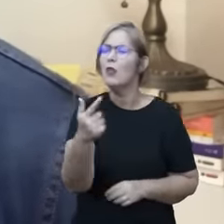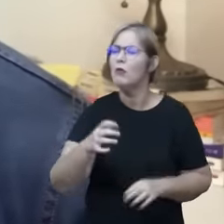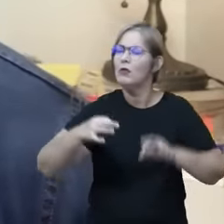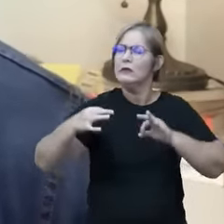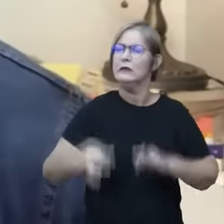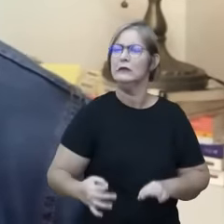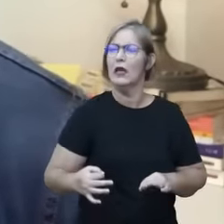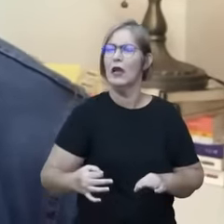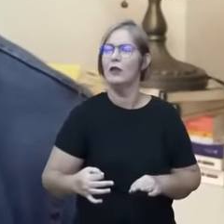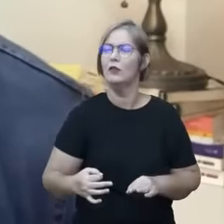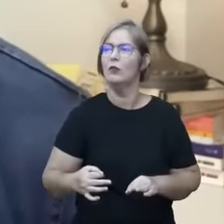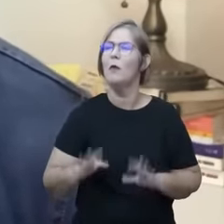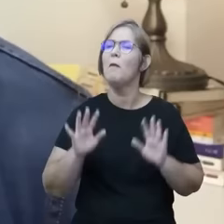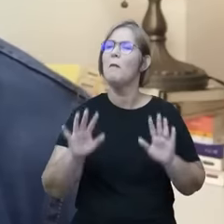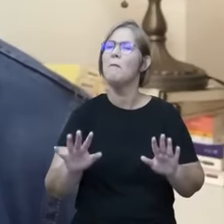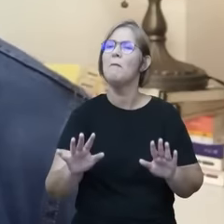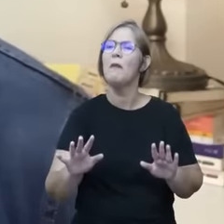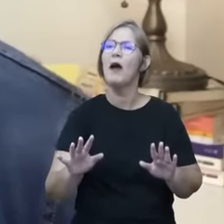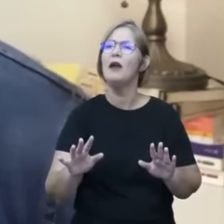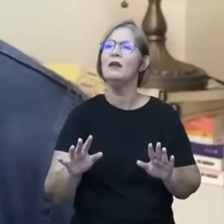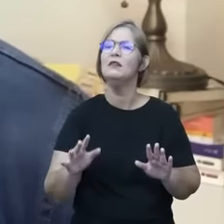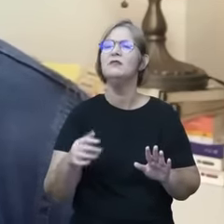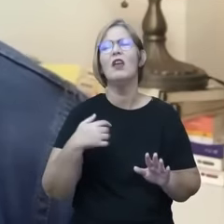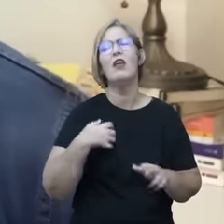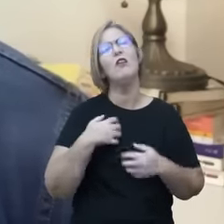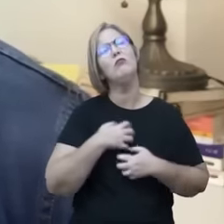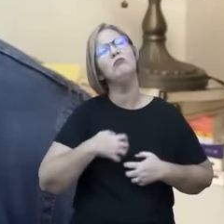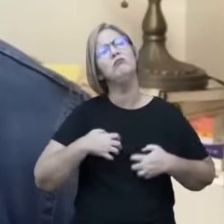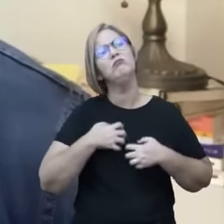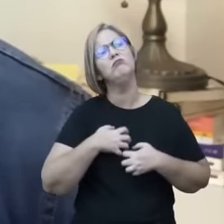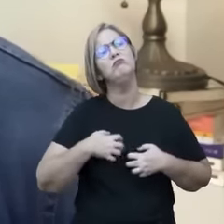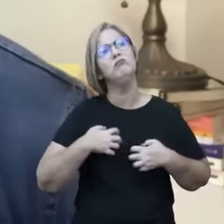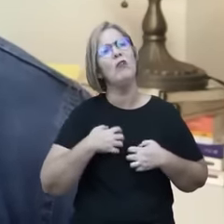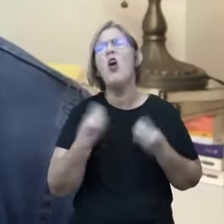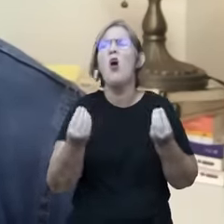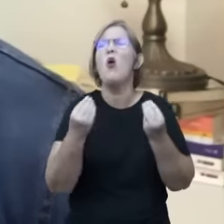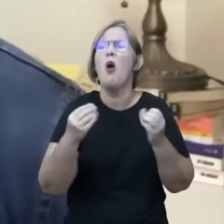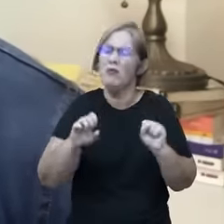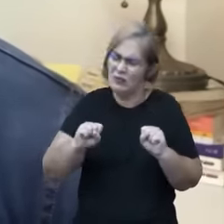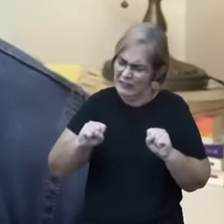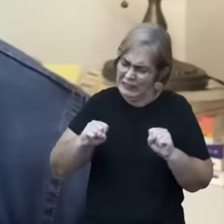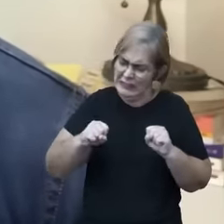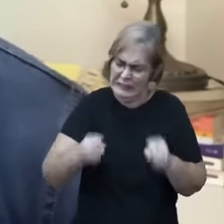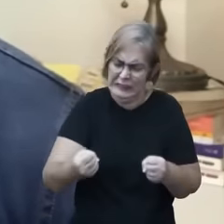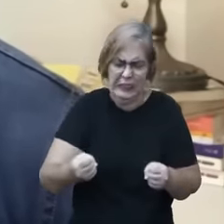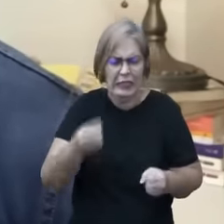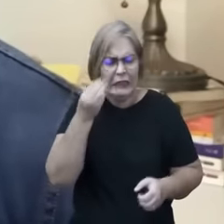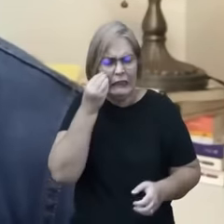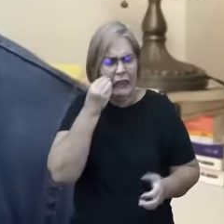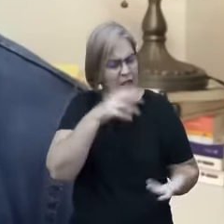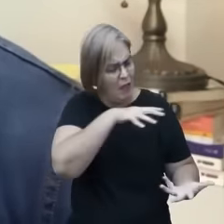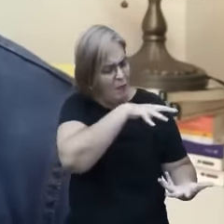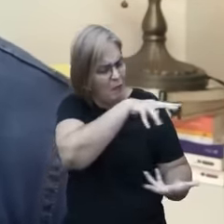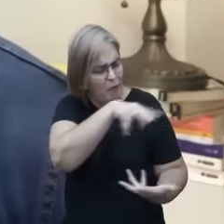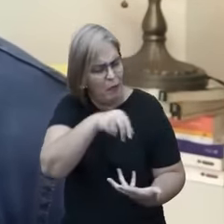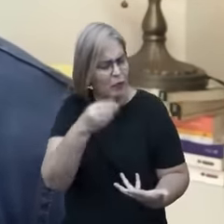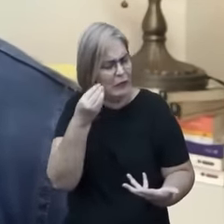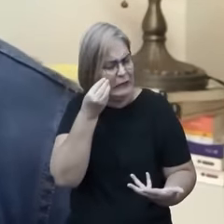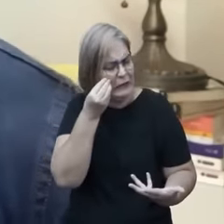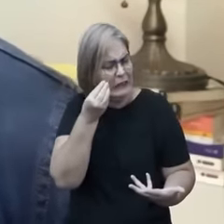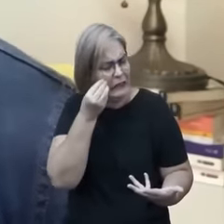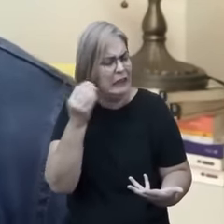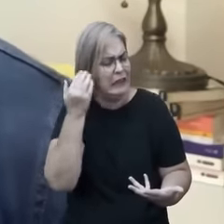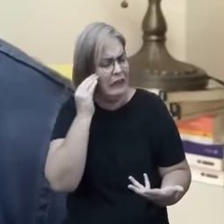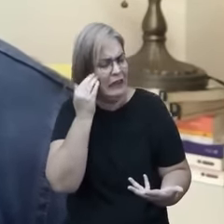obra de arte. Que necessidade de tanto esforço. As linhas suaves das colinas e a mão da